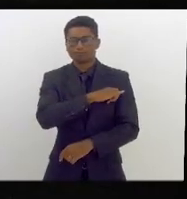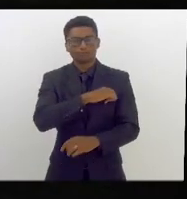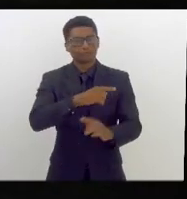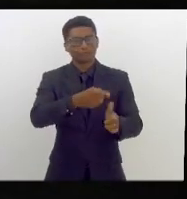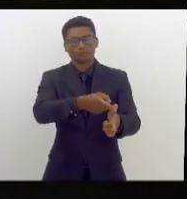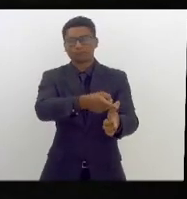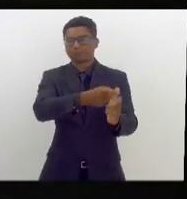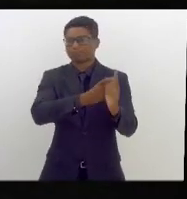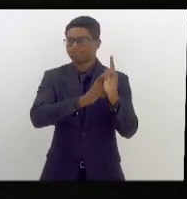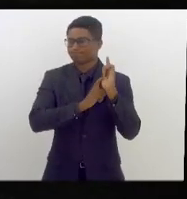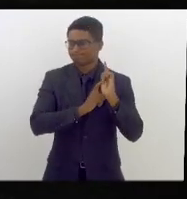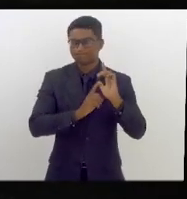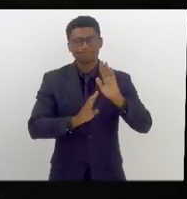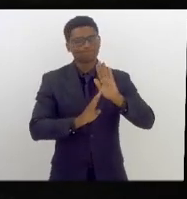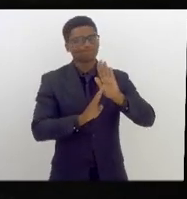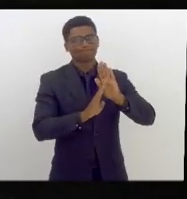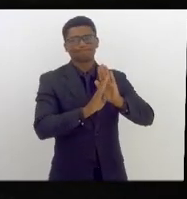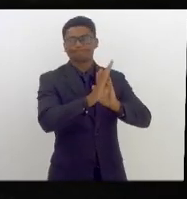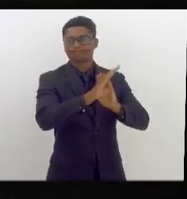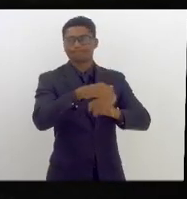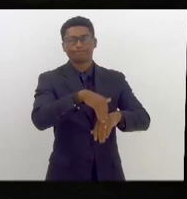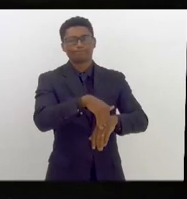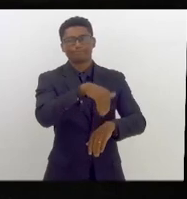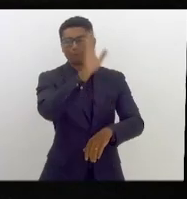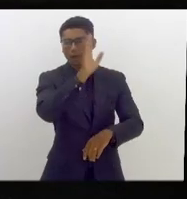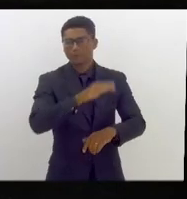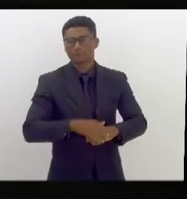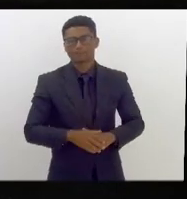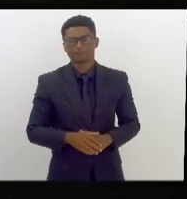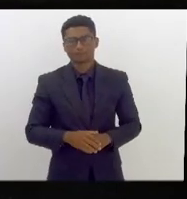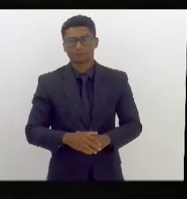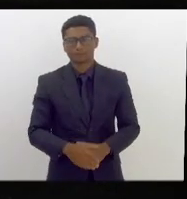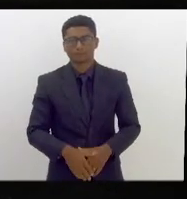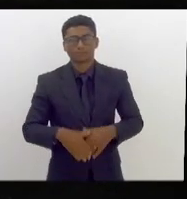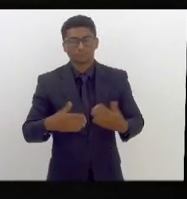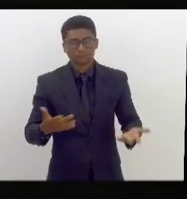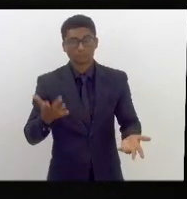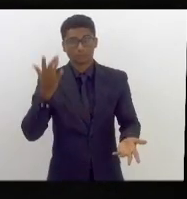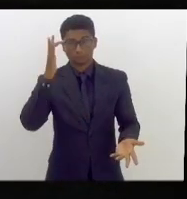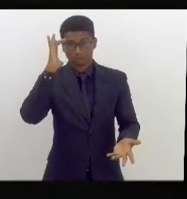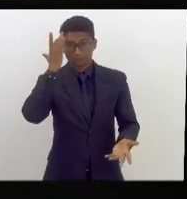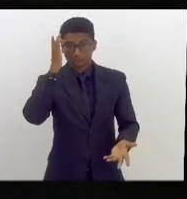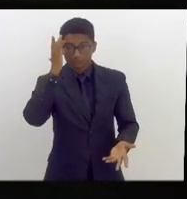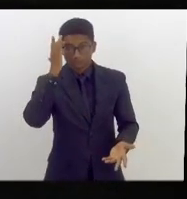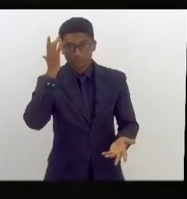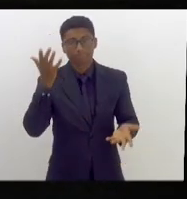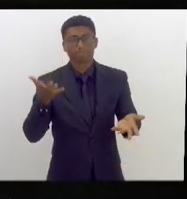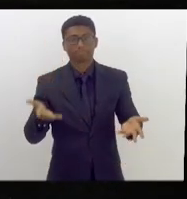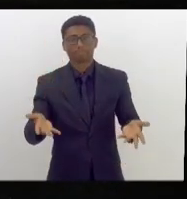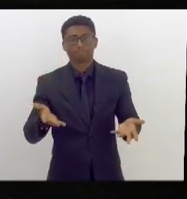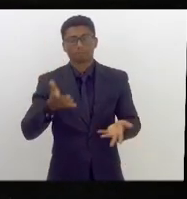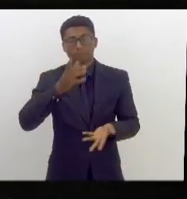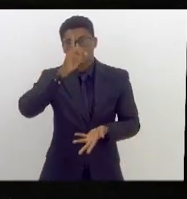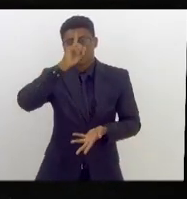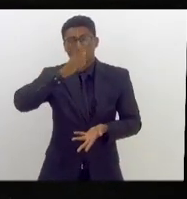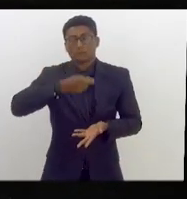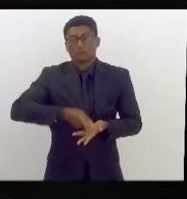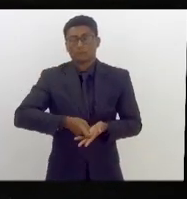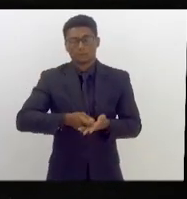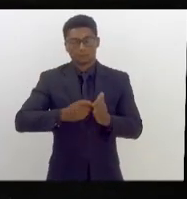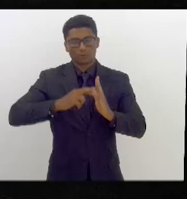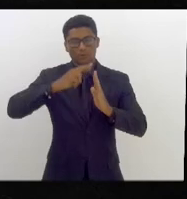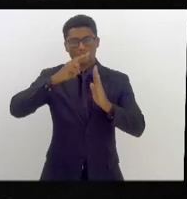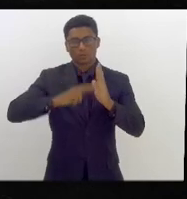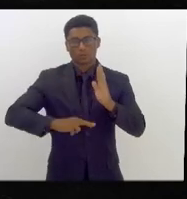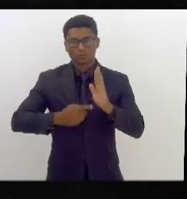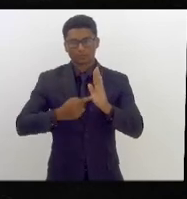endividar acima da sua capacidade. Acho que foi fundamental a decisão de encaminhar esse relatório, o